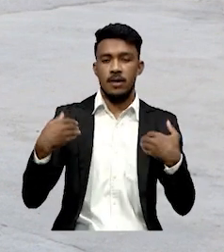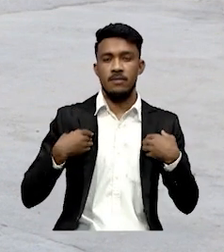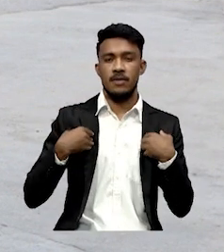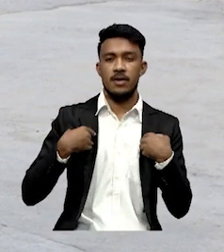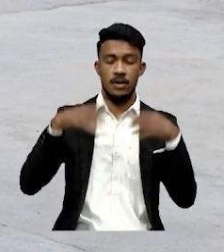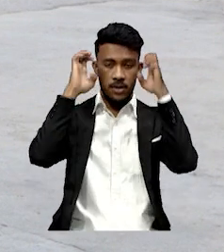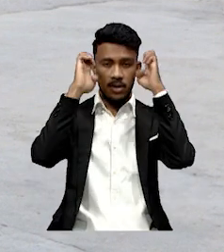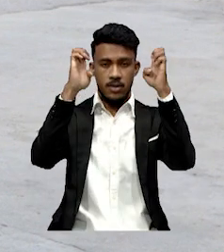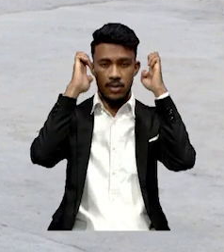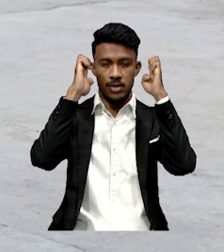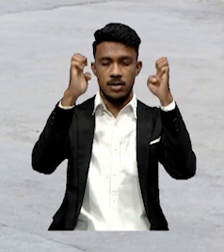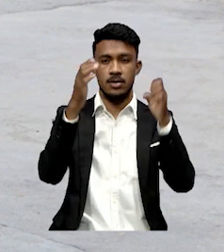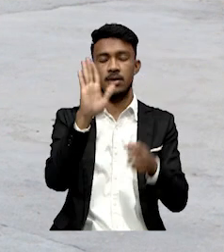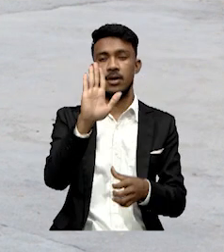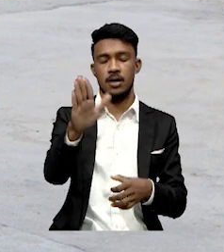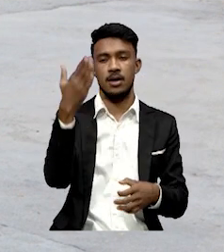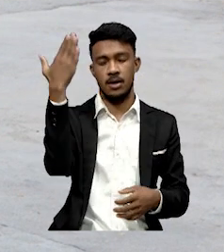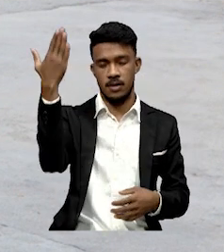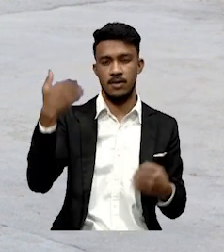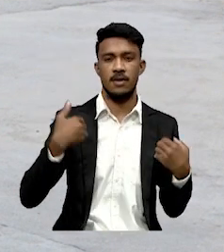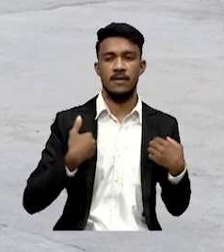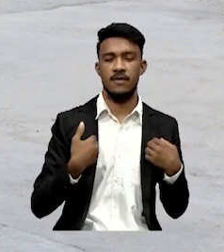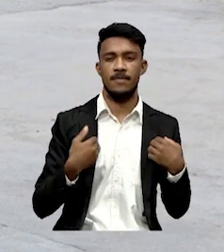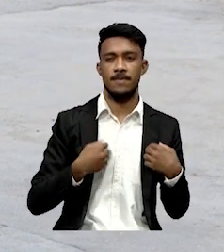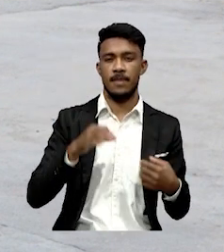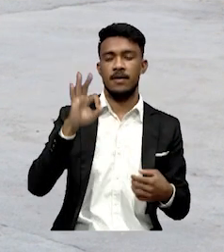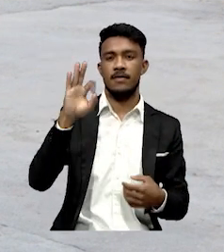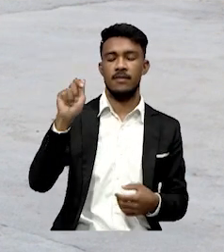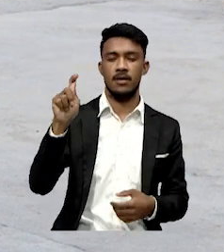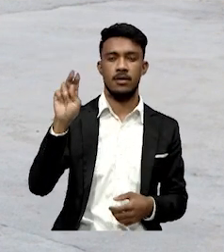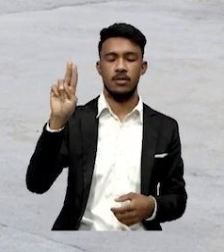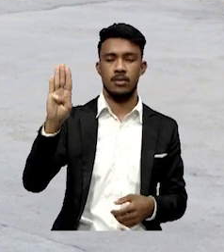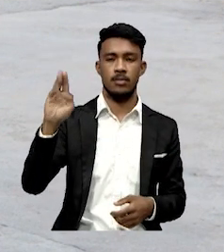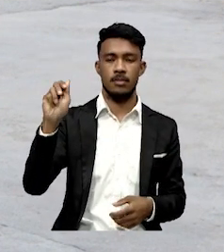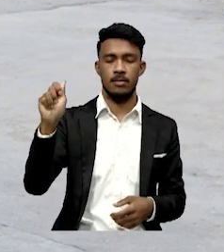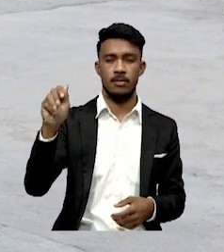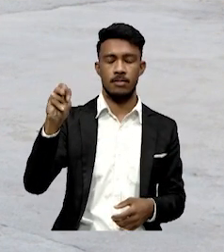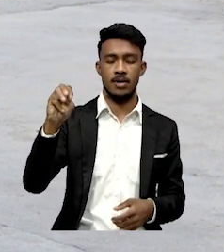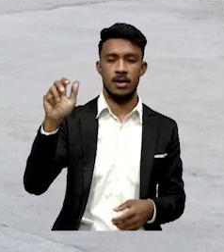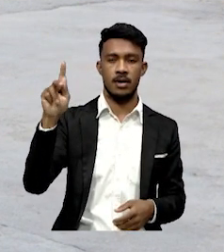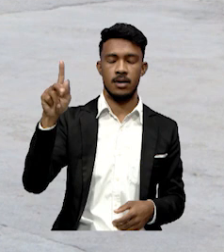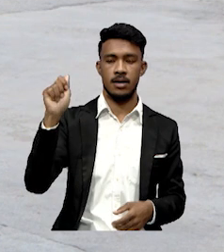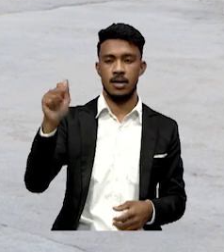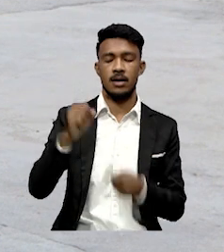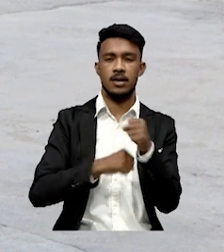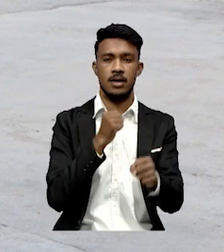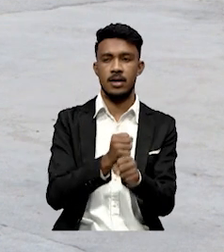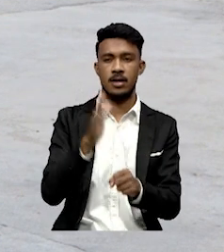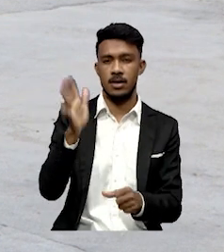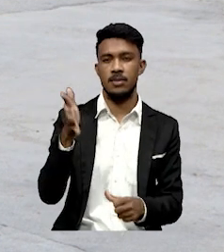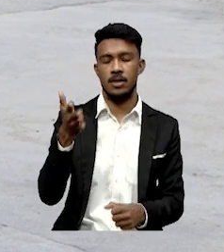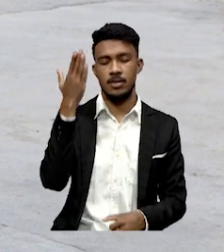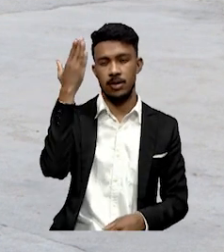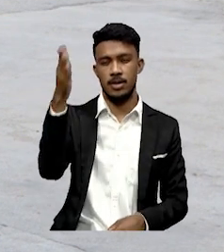No? Nia e a colégio Fatumaka, beledehan durante tina limanulu nia maksaim na prefeito